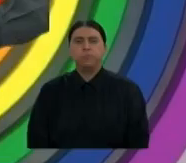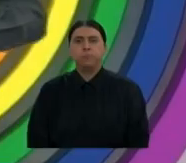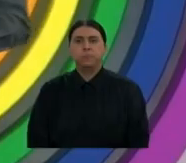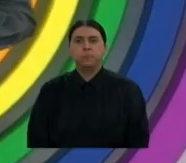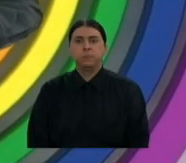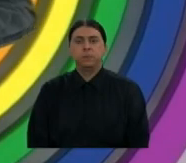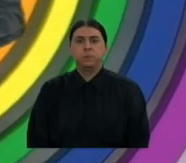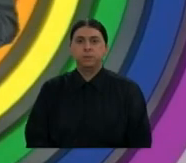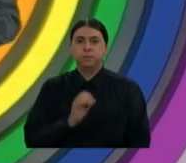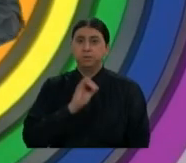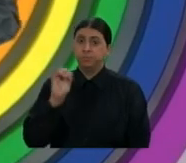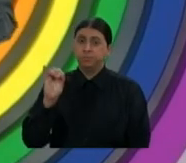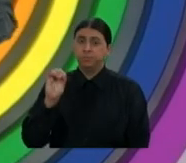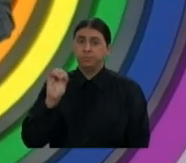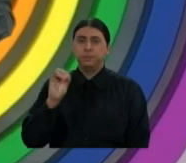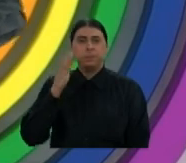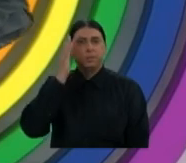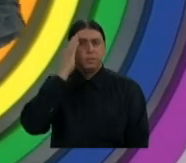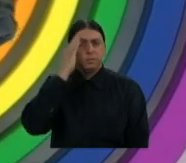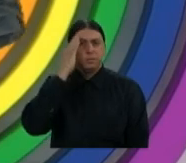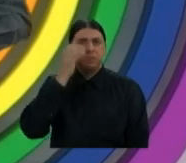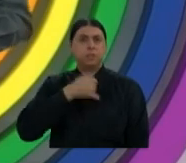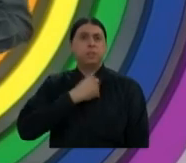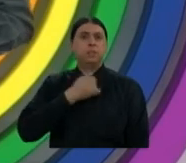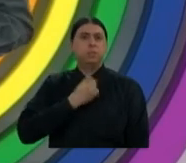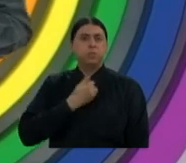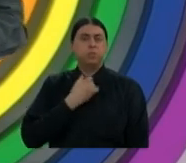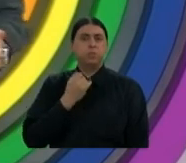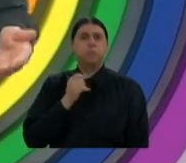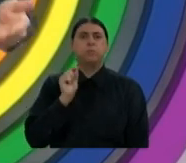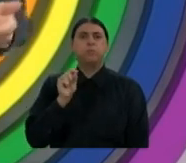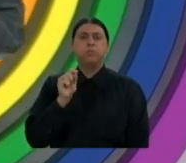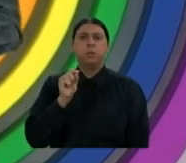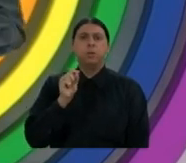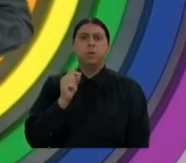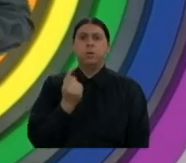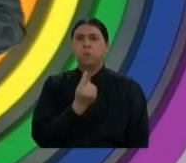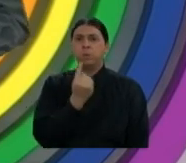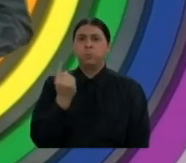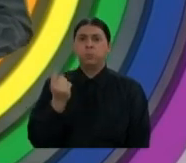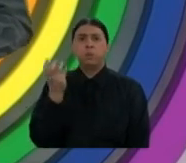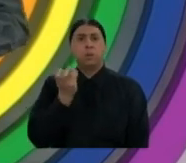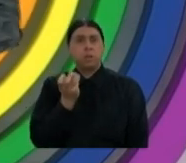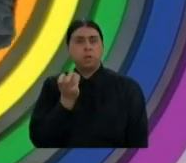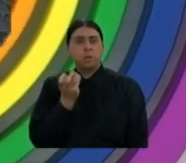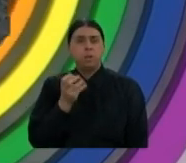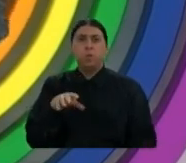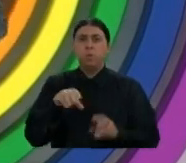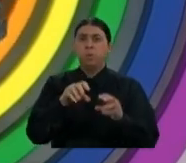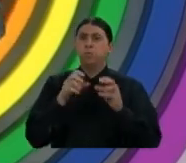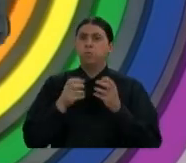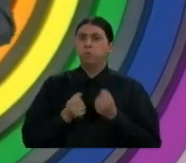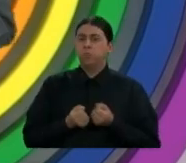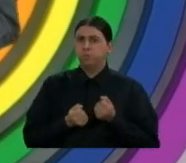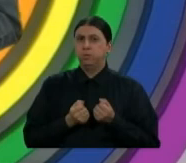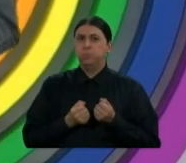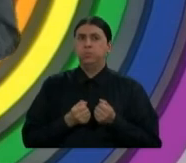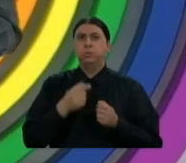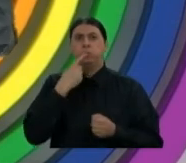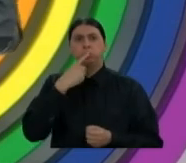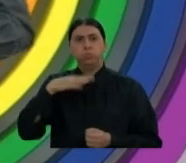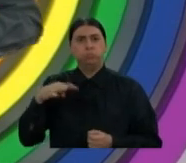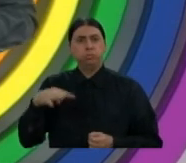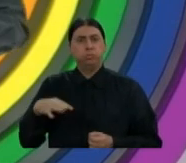olá você sabe qual é a cidade mais procurada por quem quer adotar uma criança e se você fosse adotar